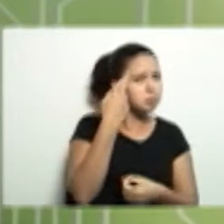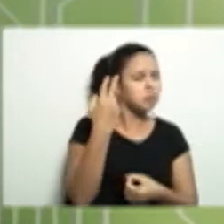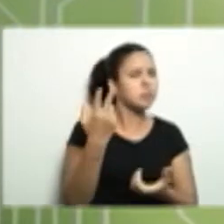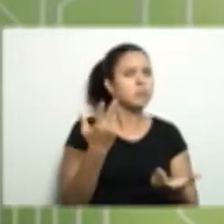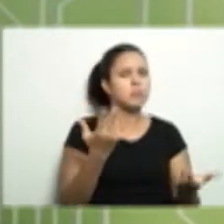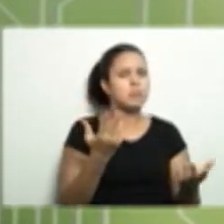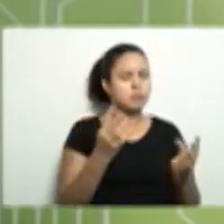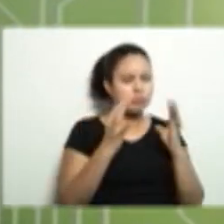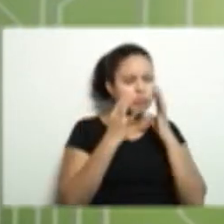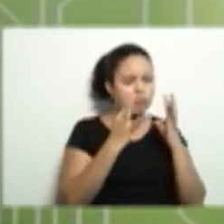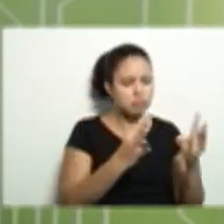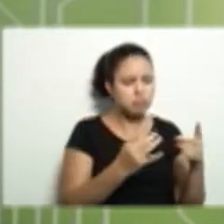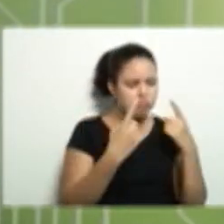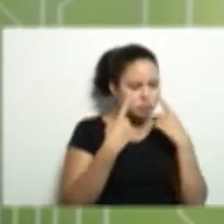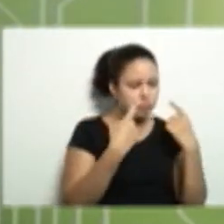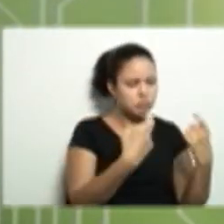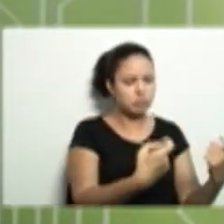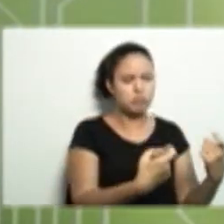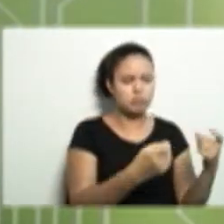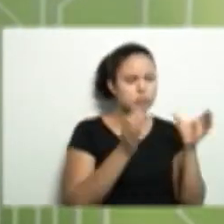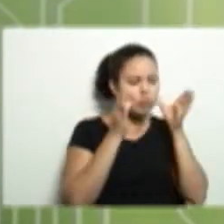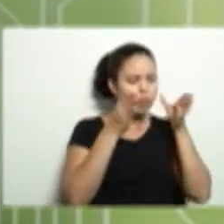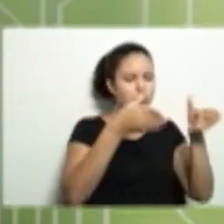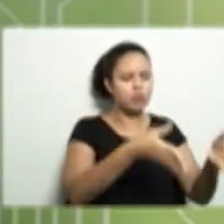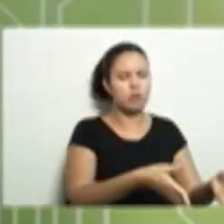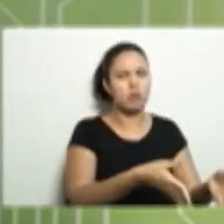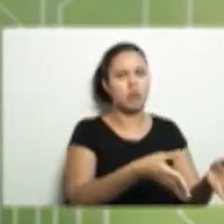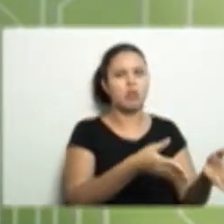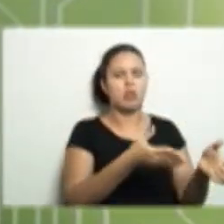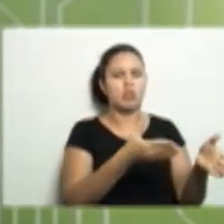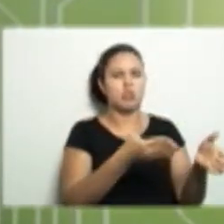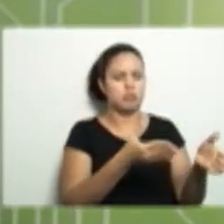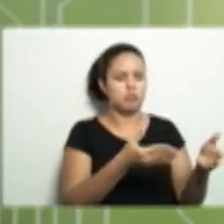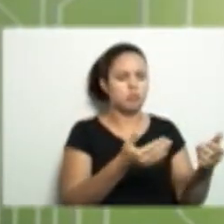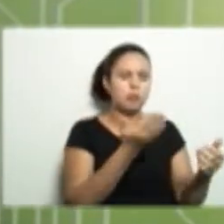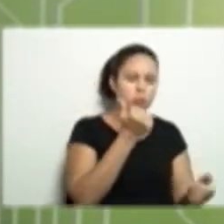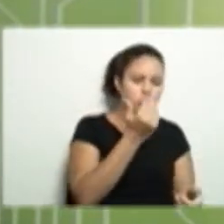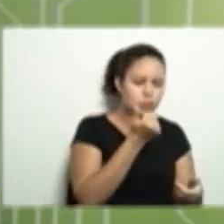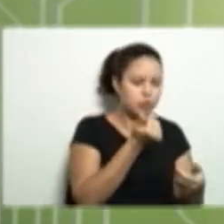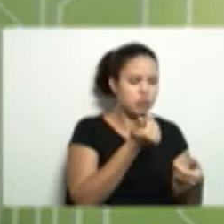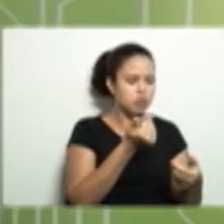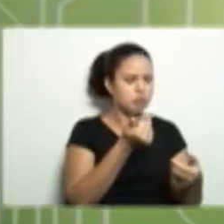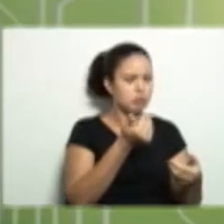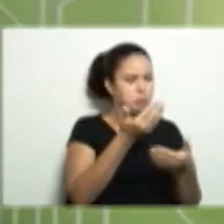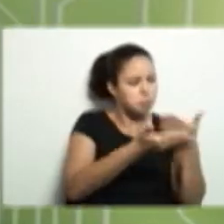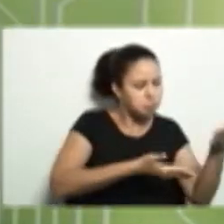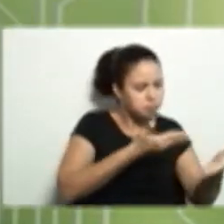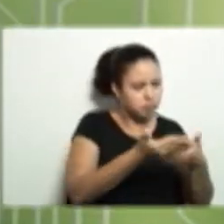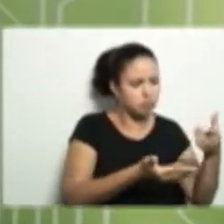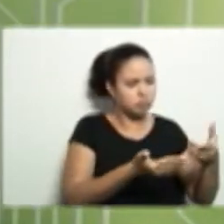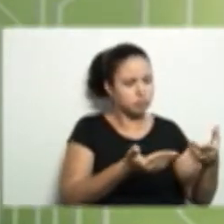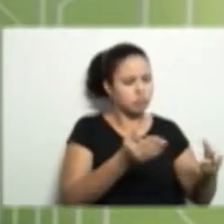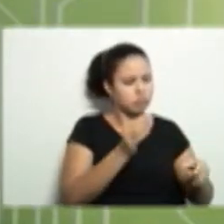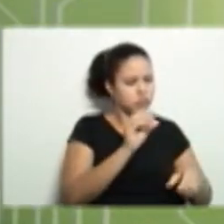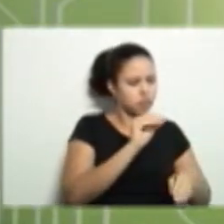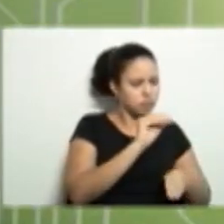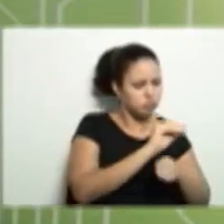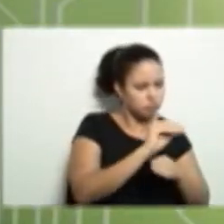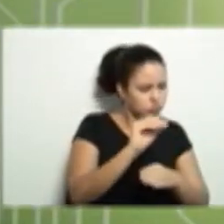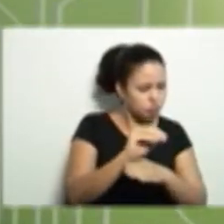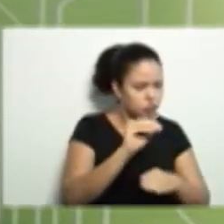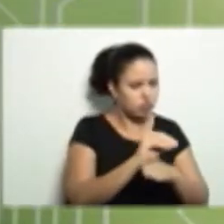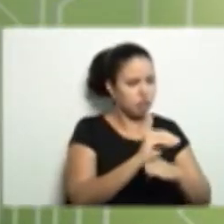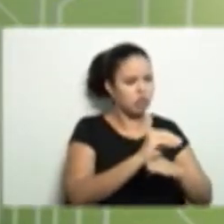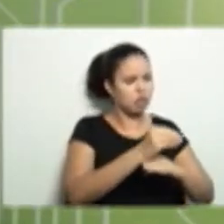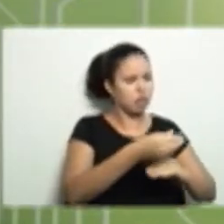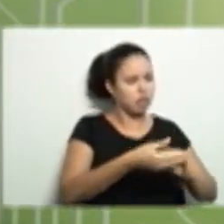mais intensiva. Então, você tem que dar muito mais atenção para o alimento, você vai cuidar ele de maneira orgânica, você vai cuidar das ervas daninhas,